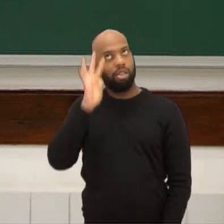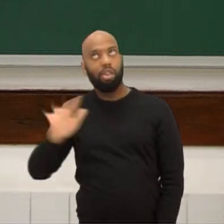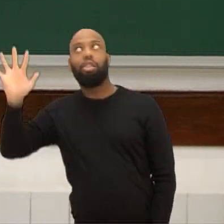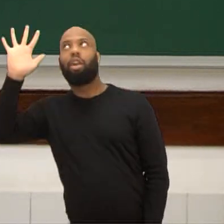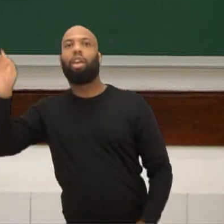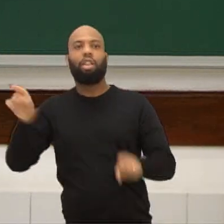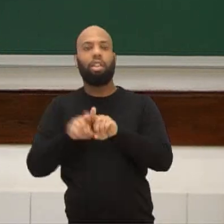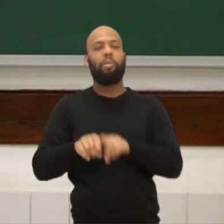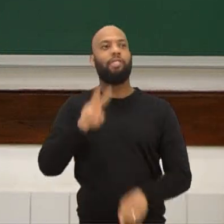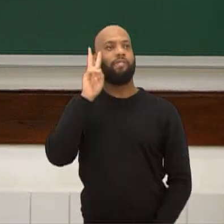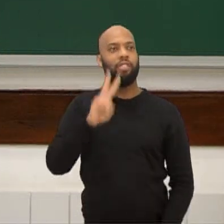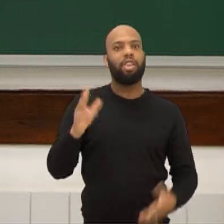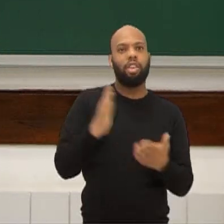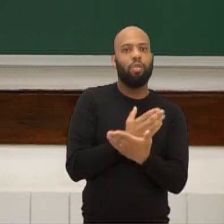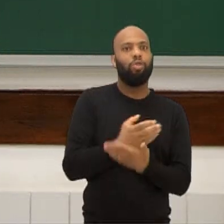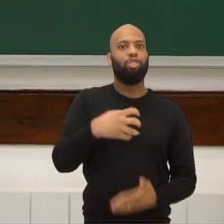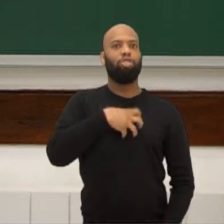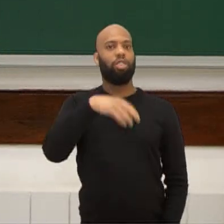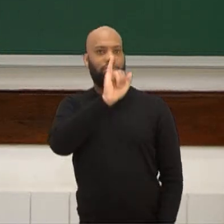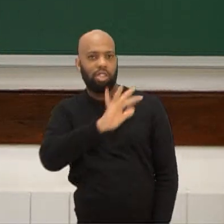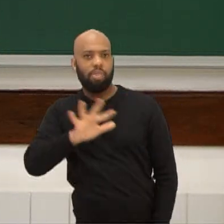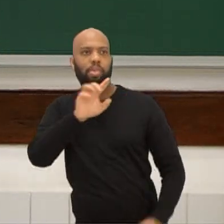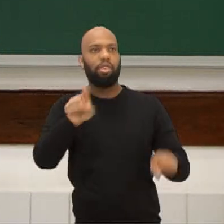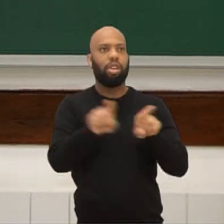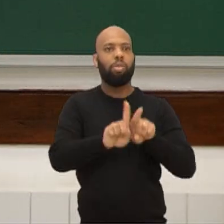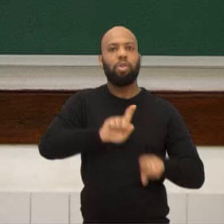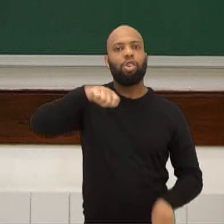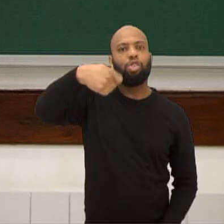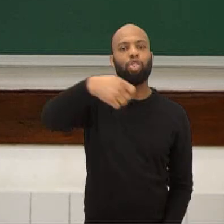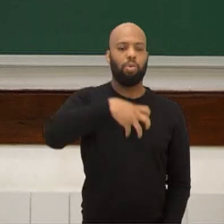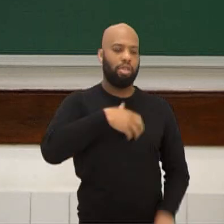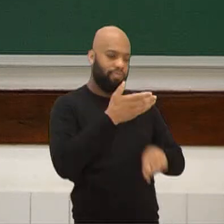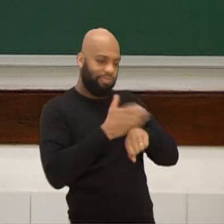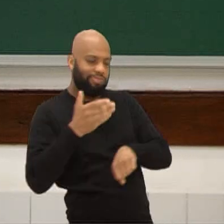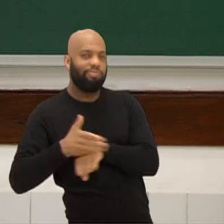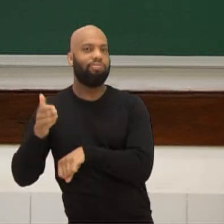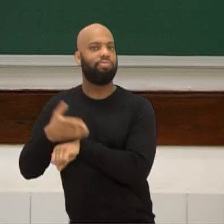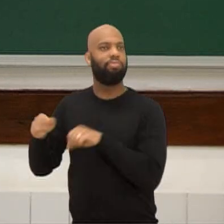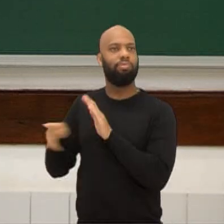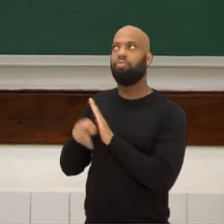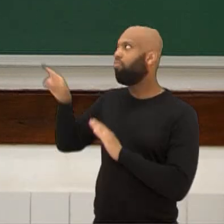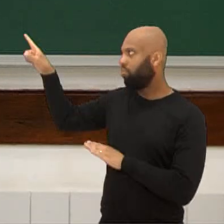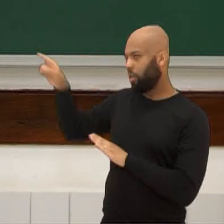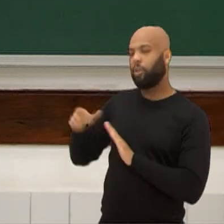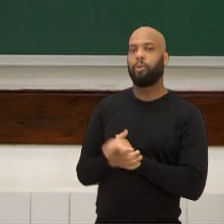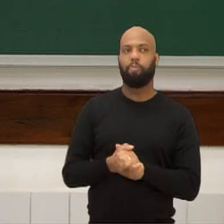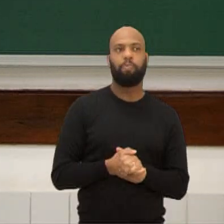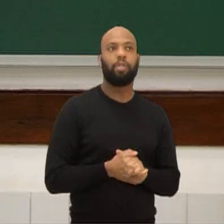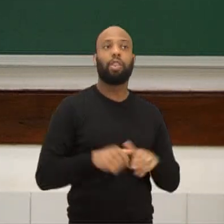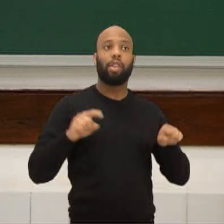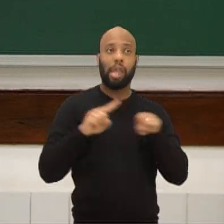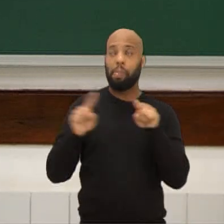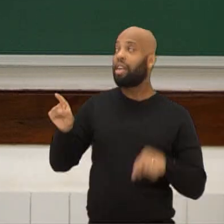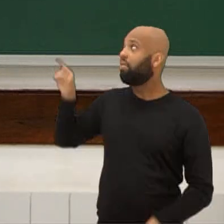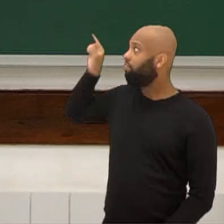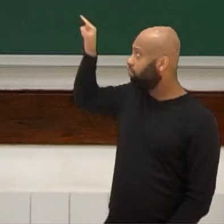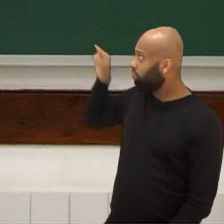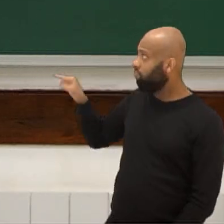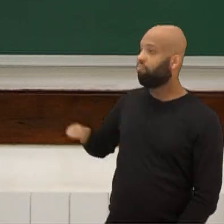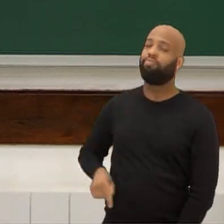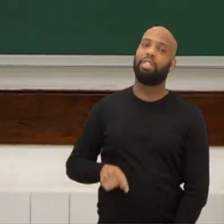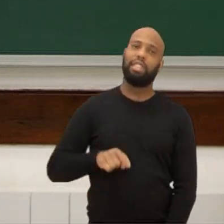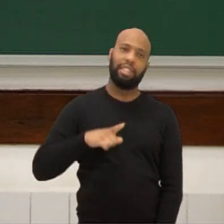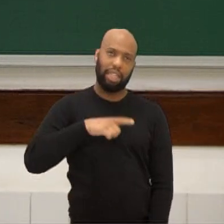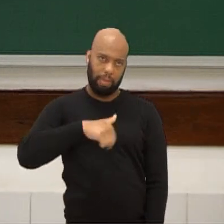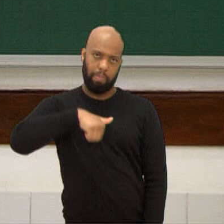vendo alguns GIFs, algumas imagens sobre a prática desses aparelhos aí. Mas assim, são os mais